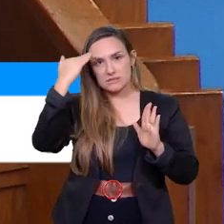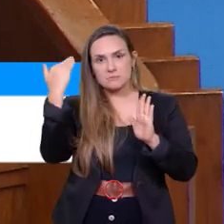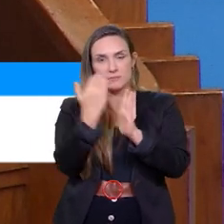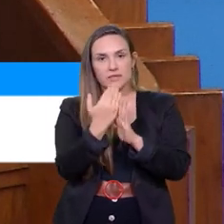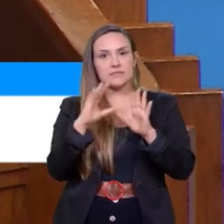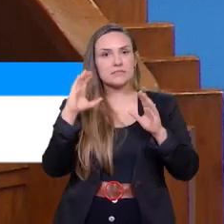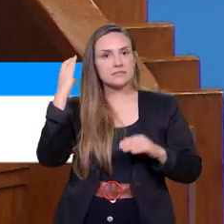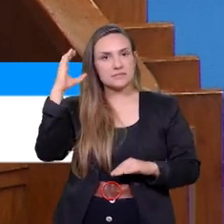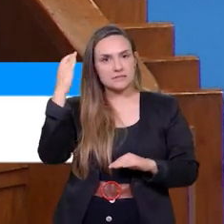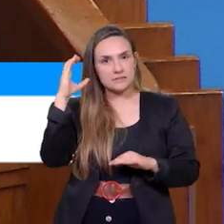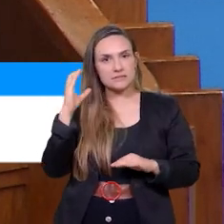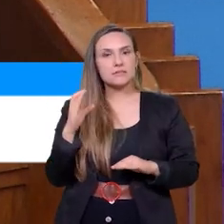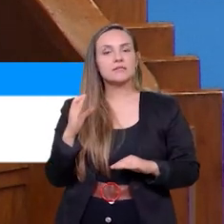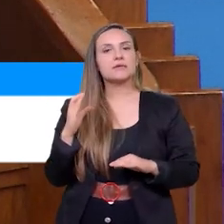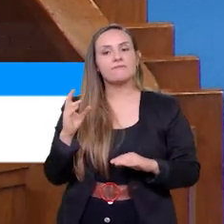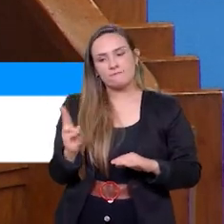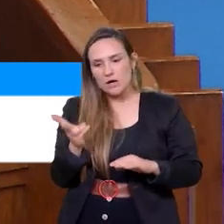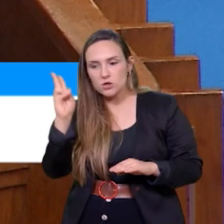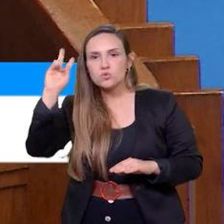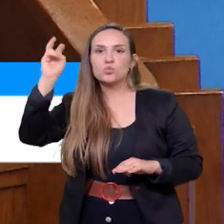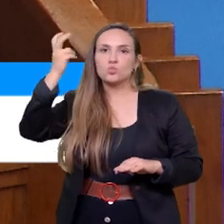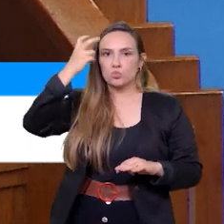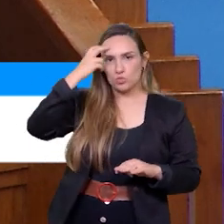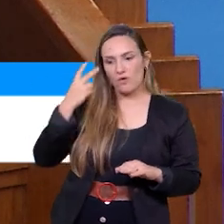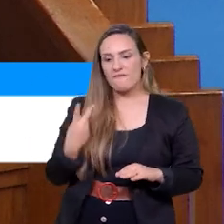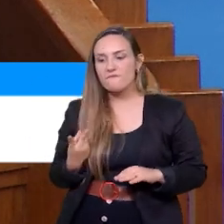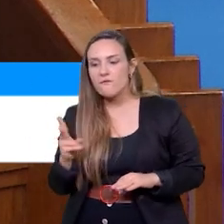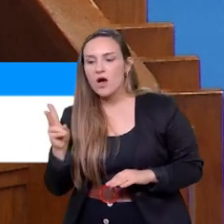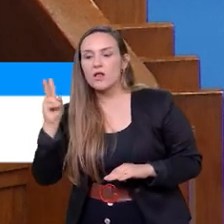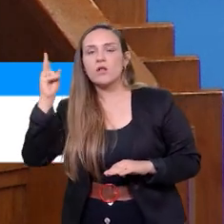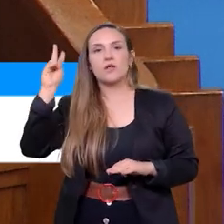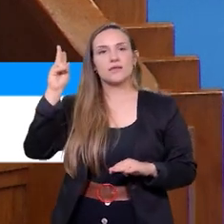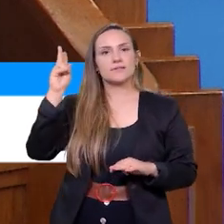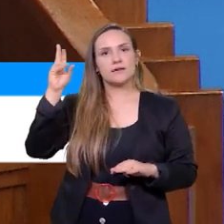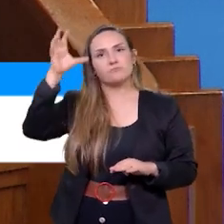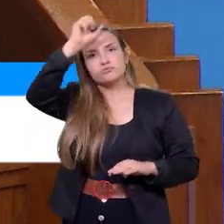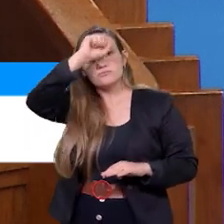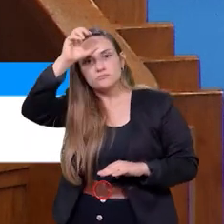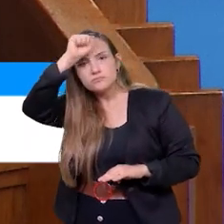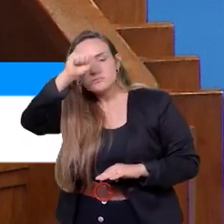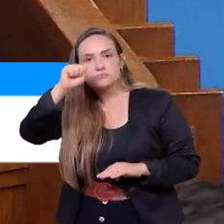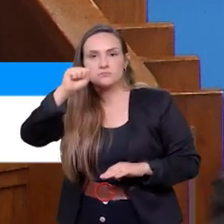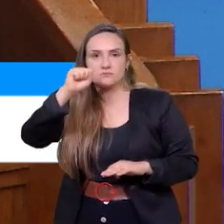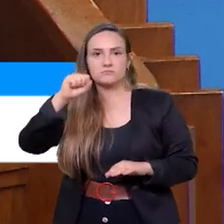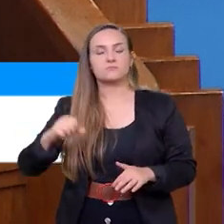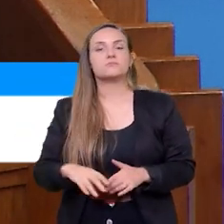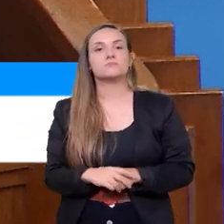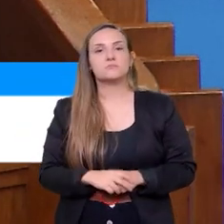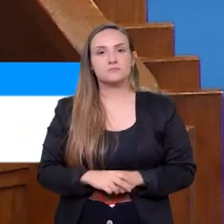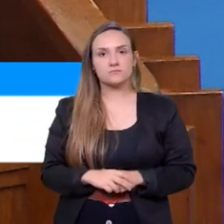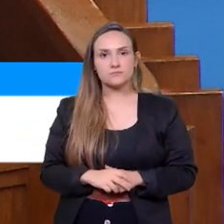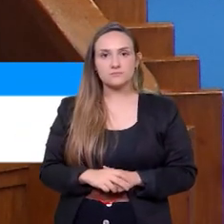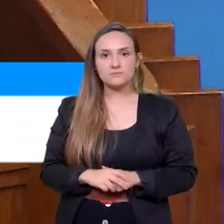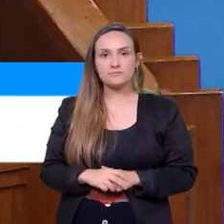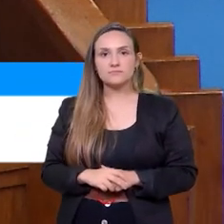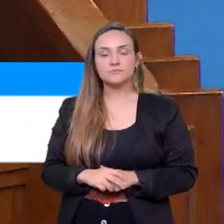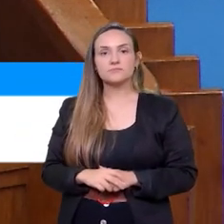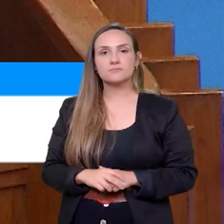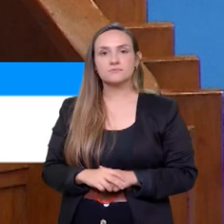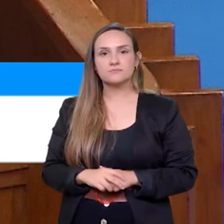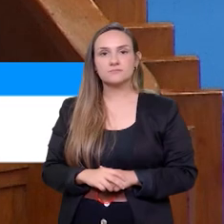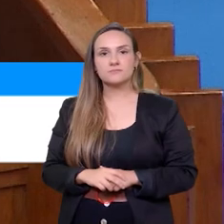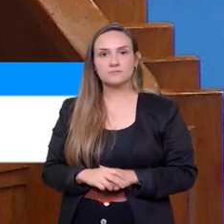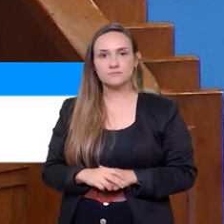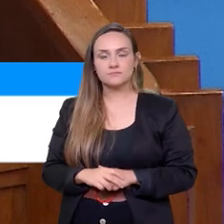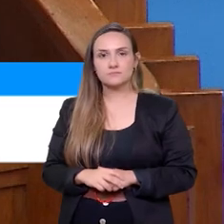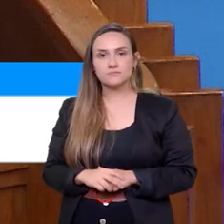o projeto que exclui o ódio que exclui a ignorância que exclui a intolerância o projeto que respeita a